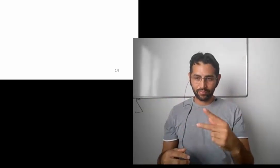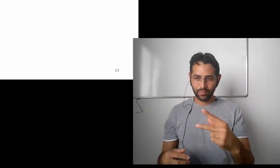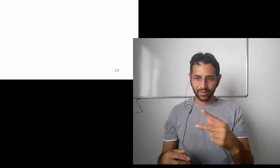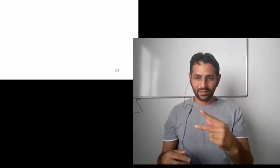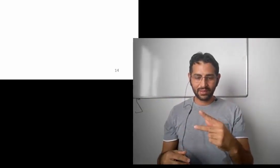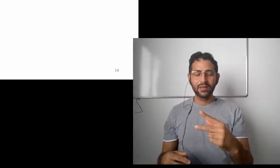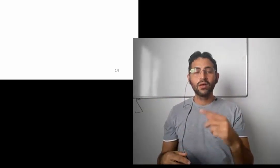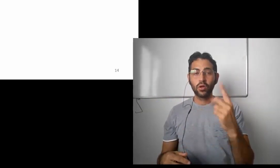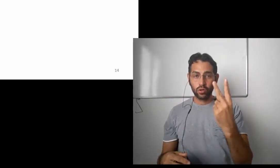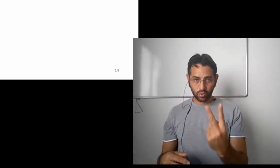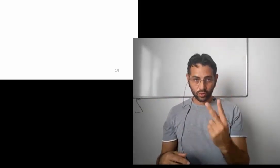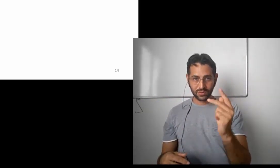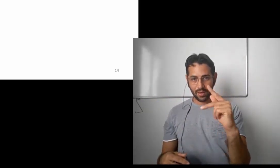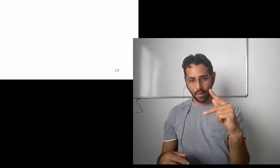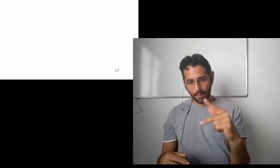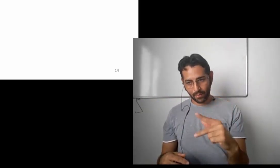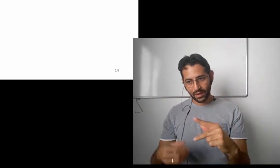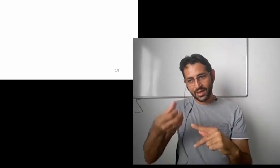Depois,